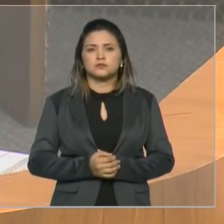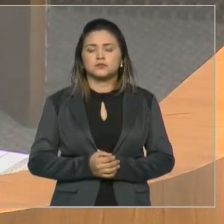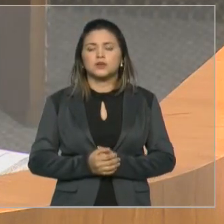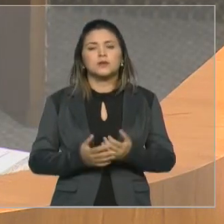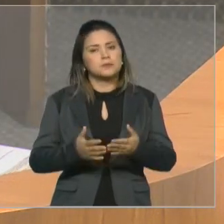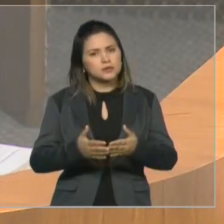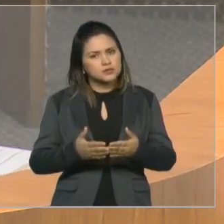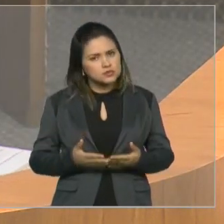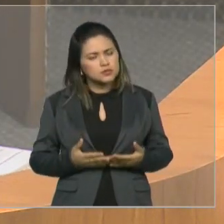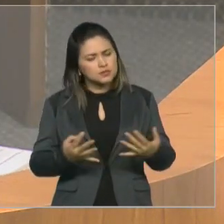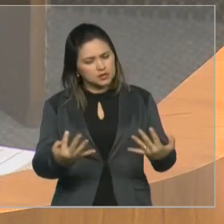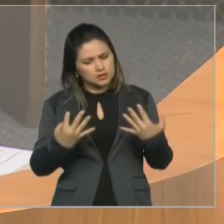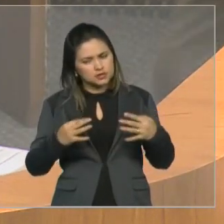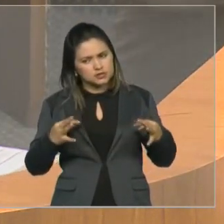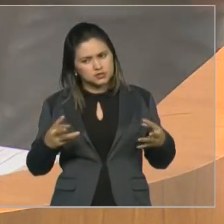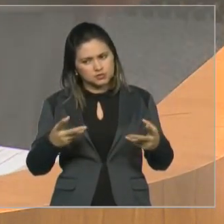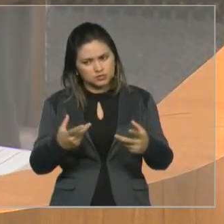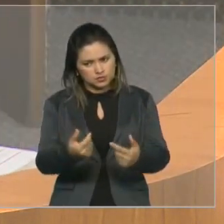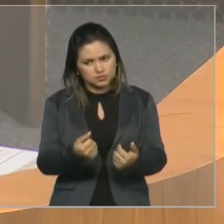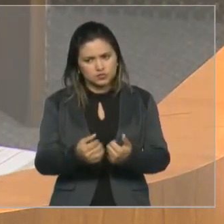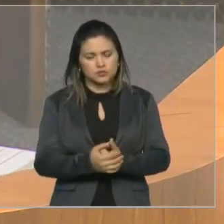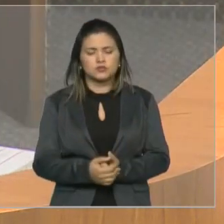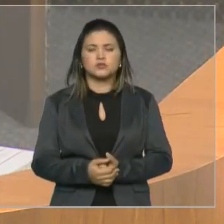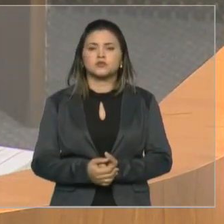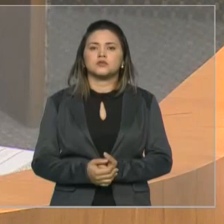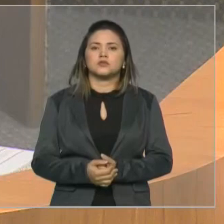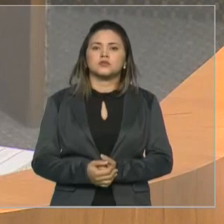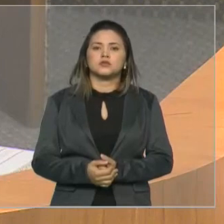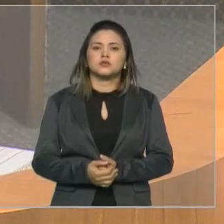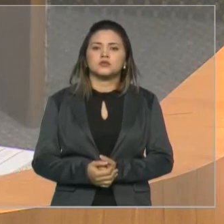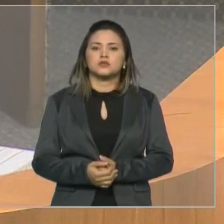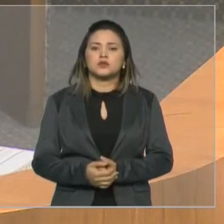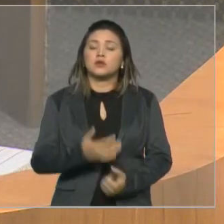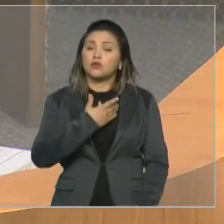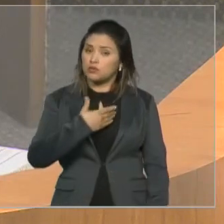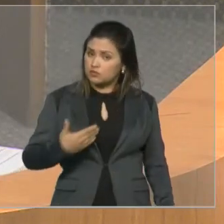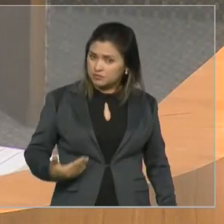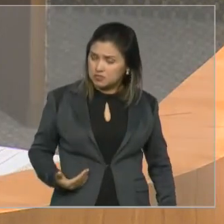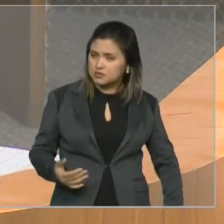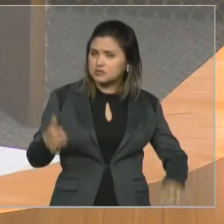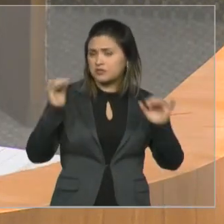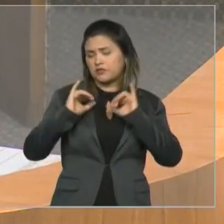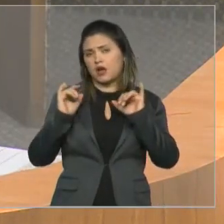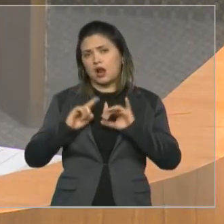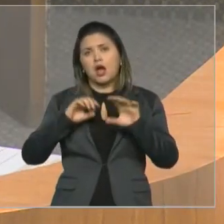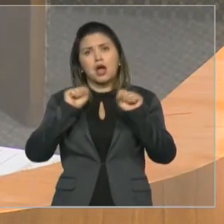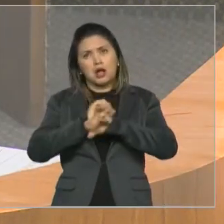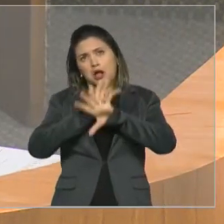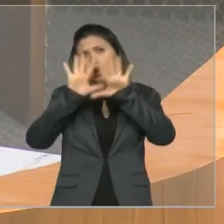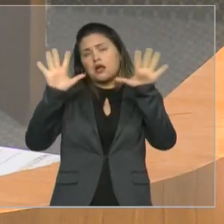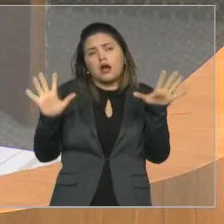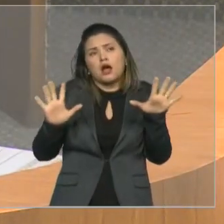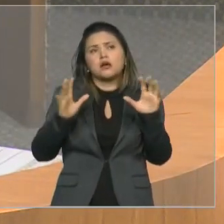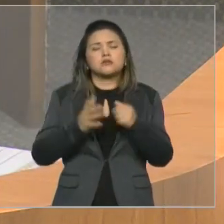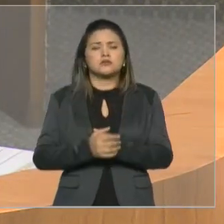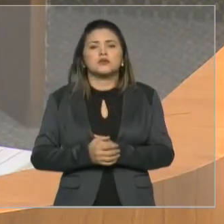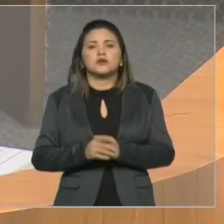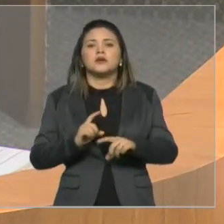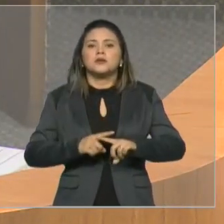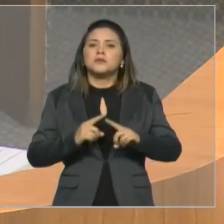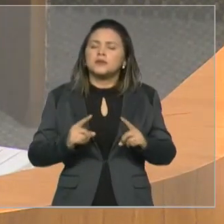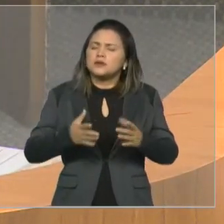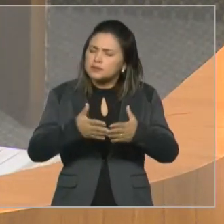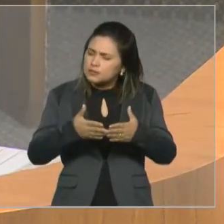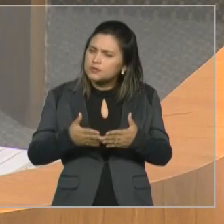atenção do requerimento da solicitação do deputado Eduardo Braide, já que o governo diz que é tão transparente, e para que nós possamos aprovar